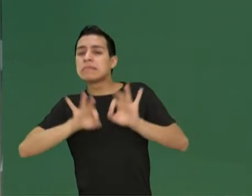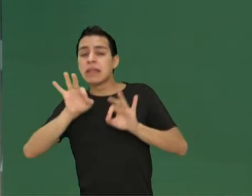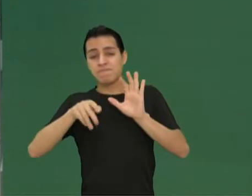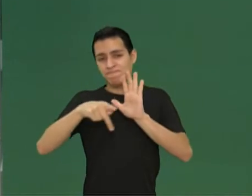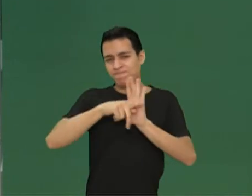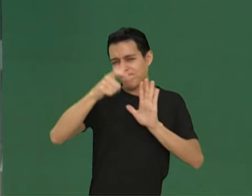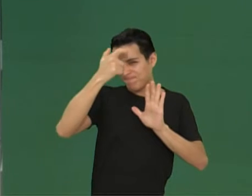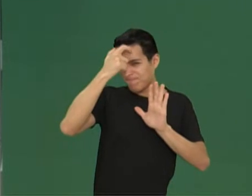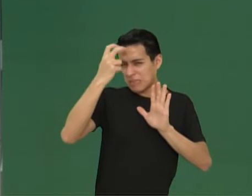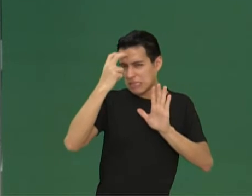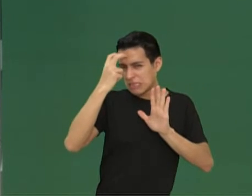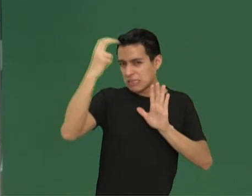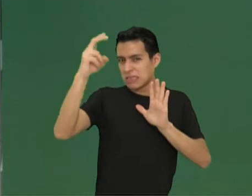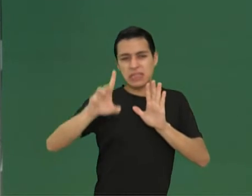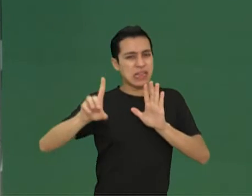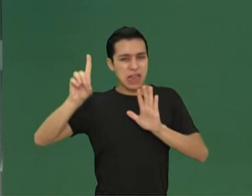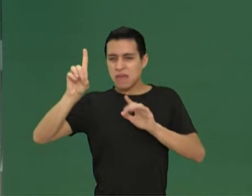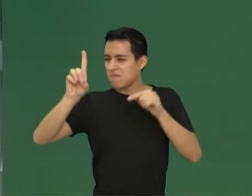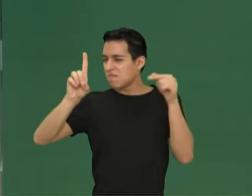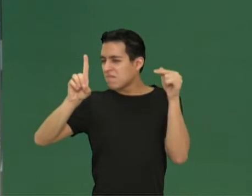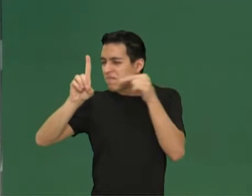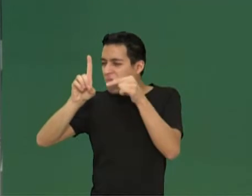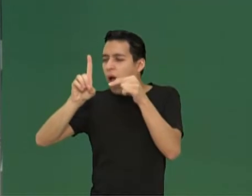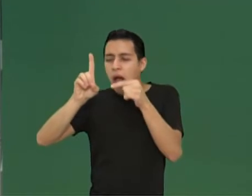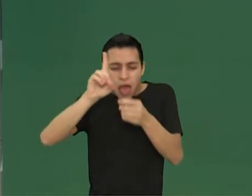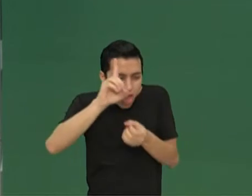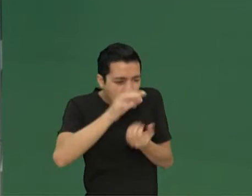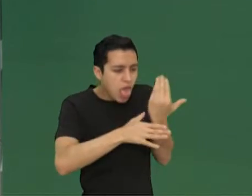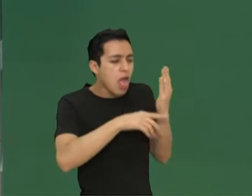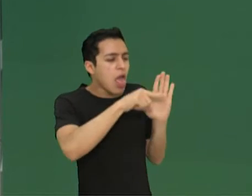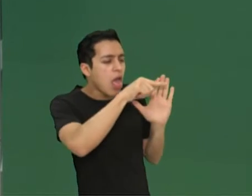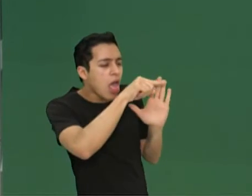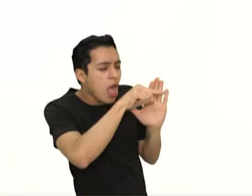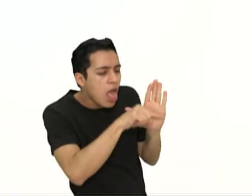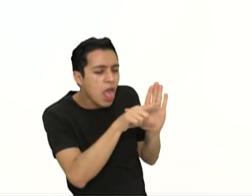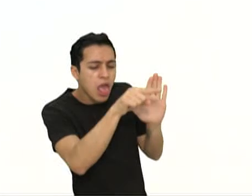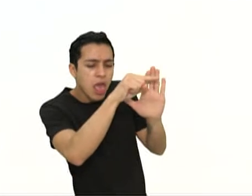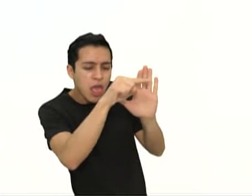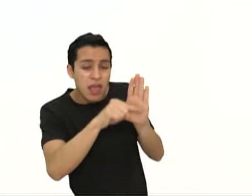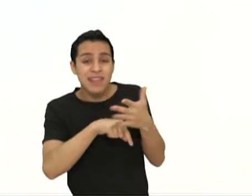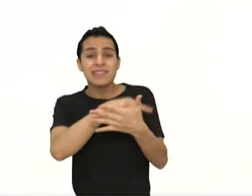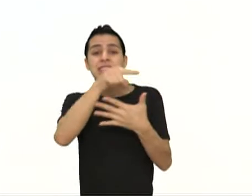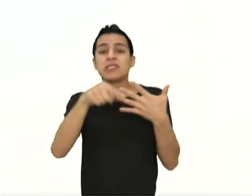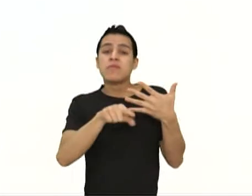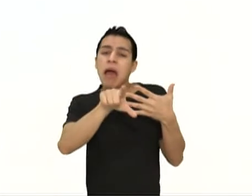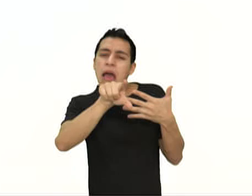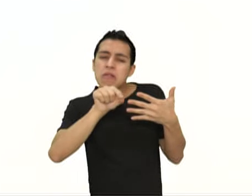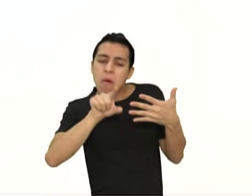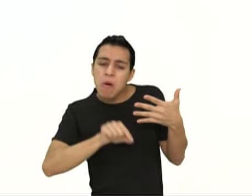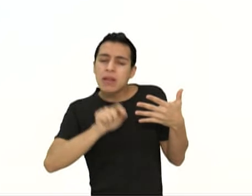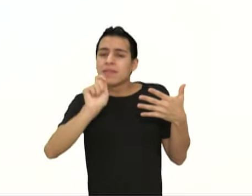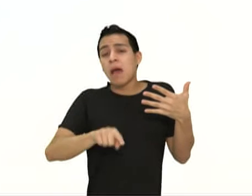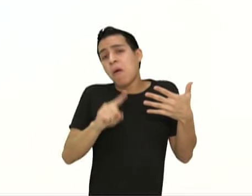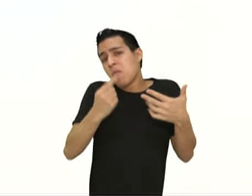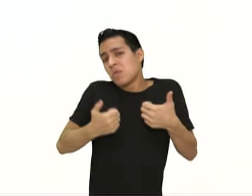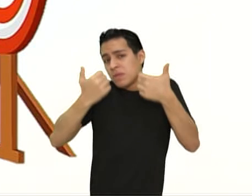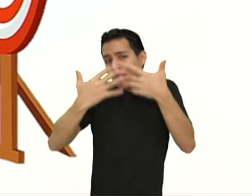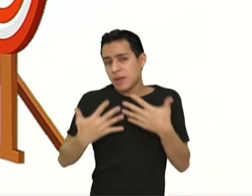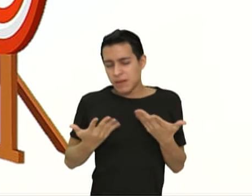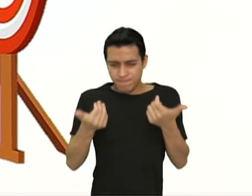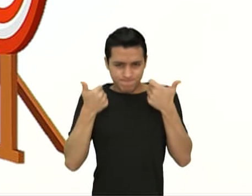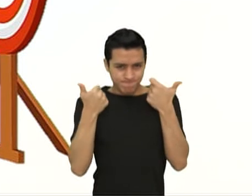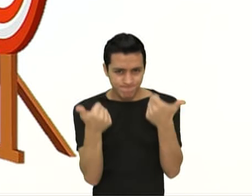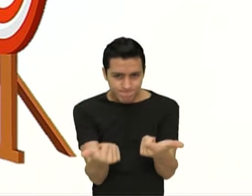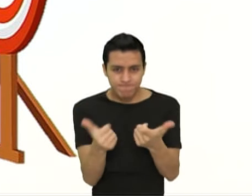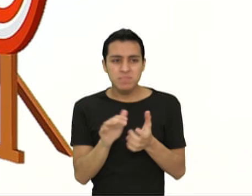inteligência divina. Tá? Então esse é os 5 argumentos que você poderia escolher um deles para explicar para a gente aí,